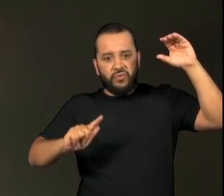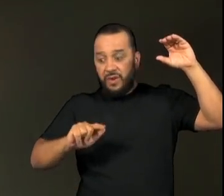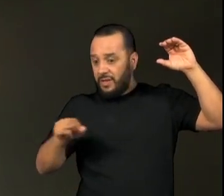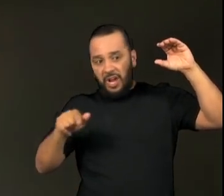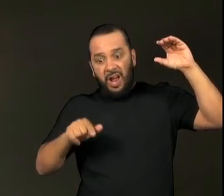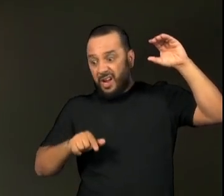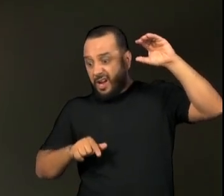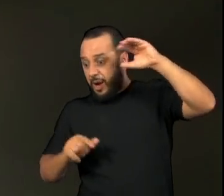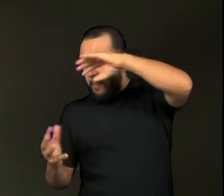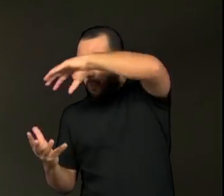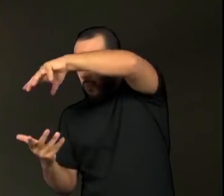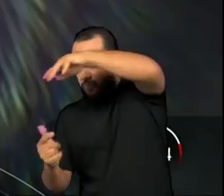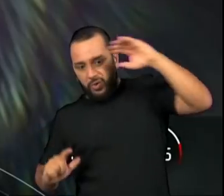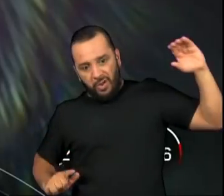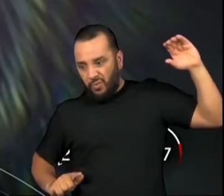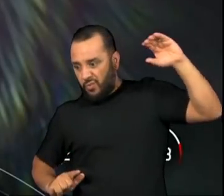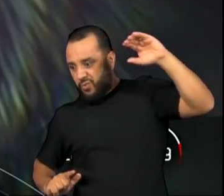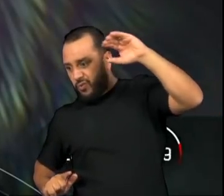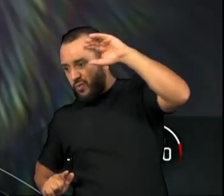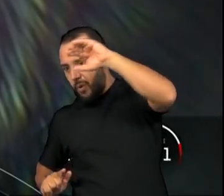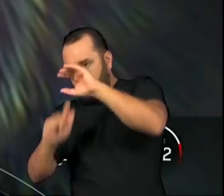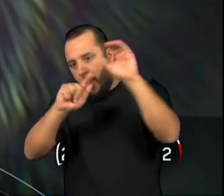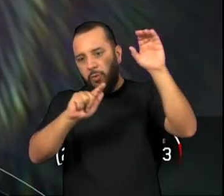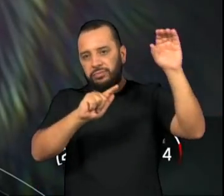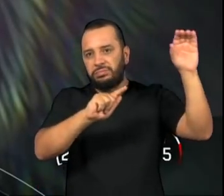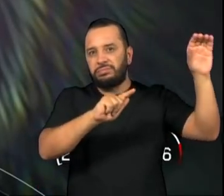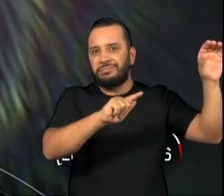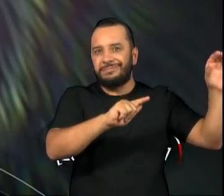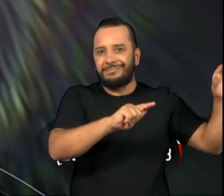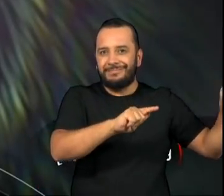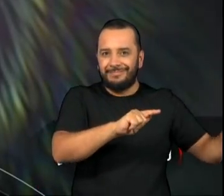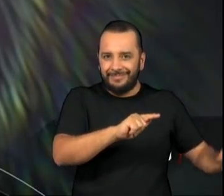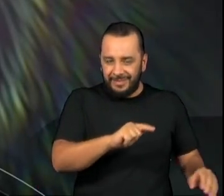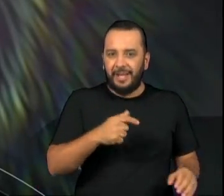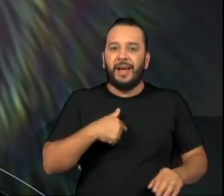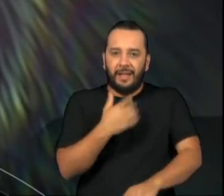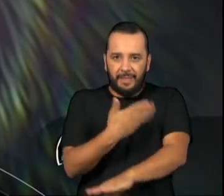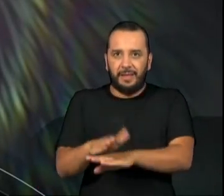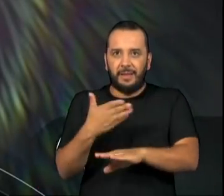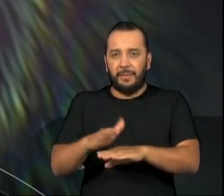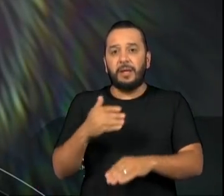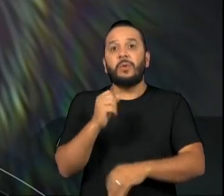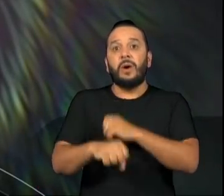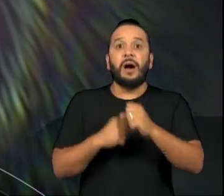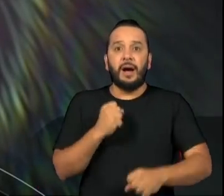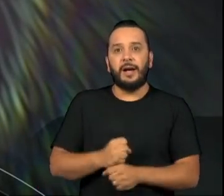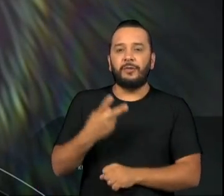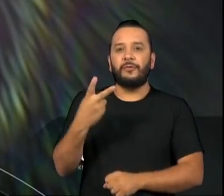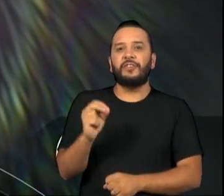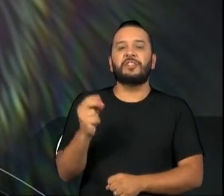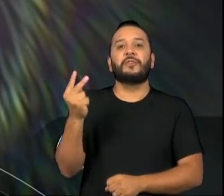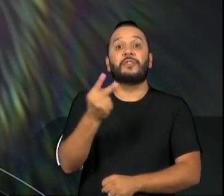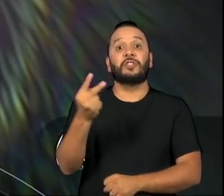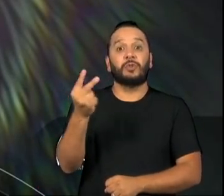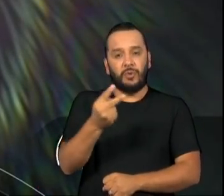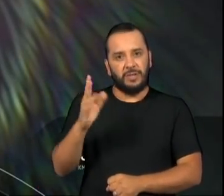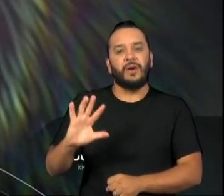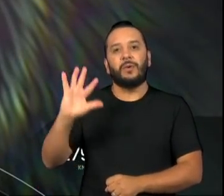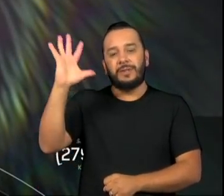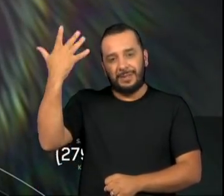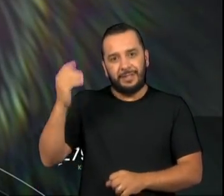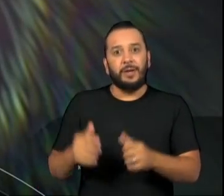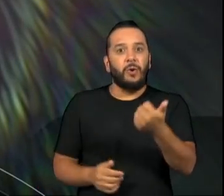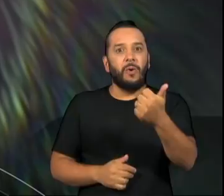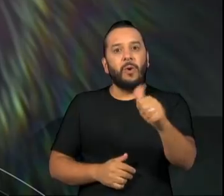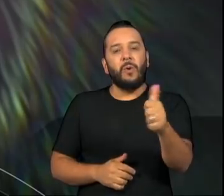ameaça vinda do espaço. A colisão vai acontecer em setembro de 2022, a 11 milhões de quilômetros